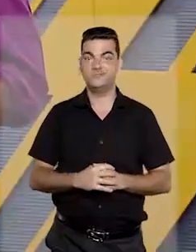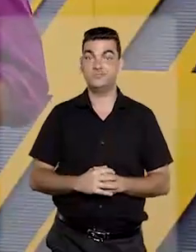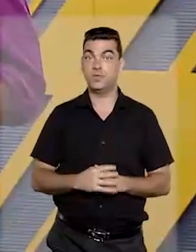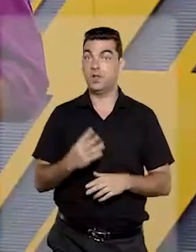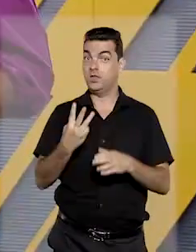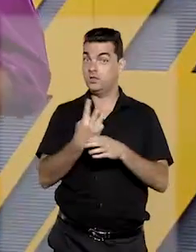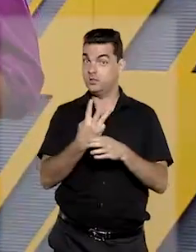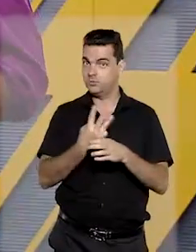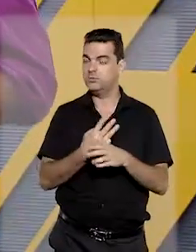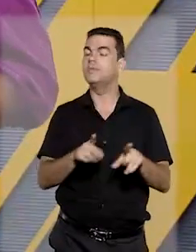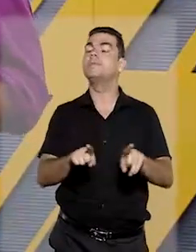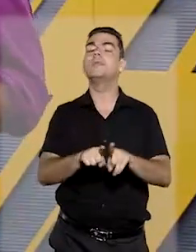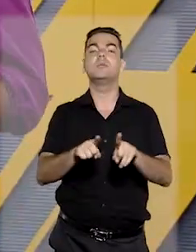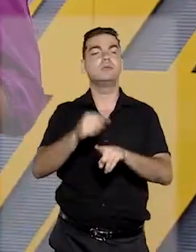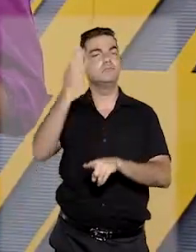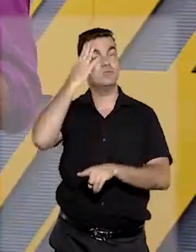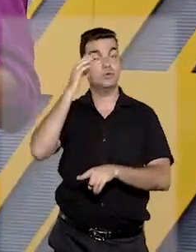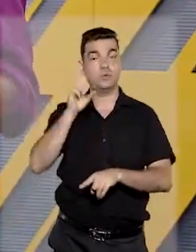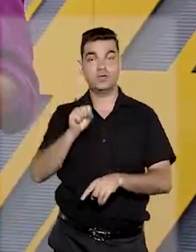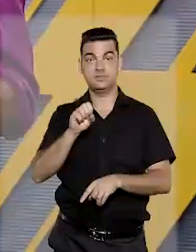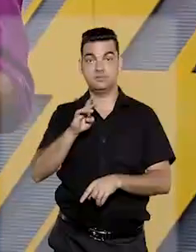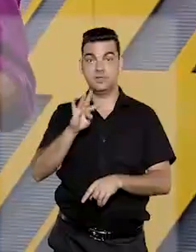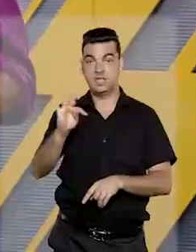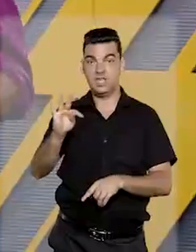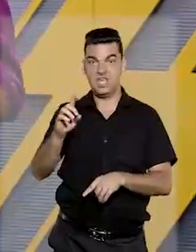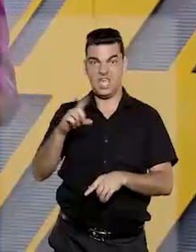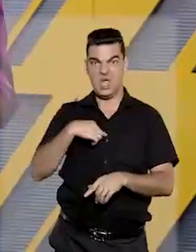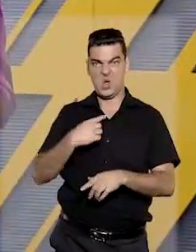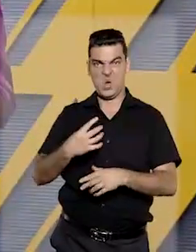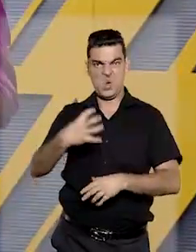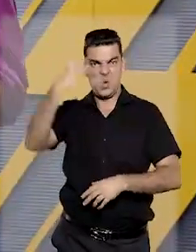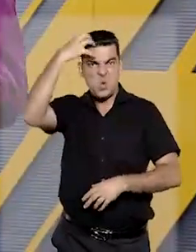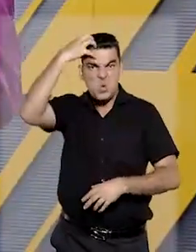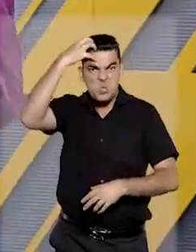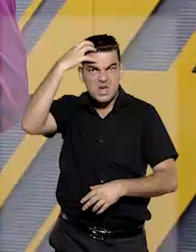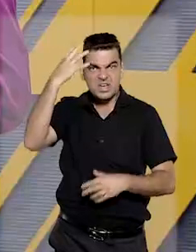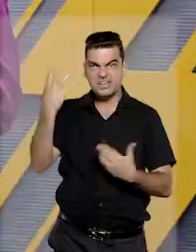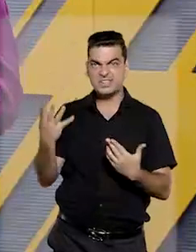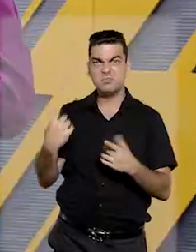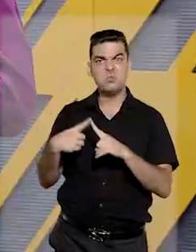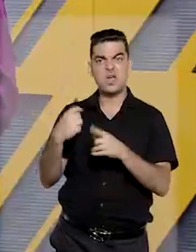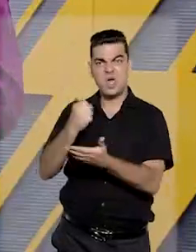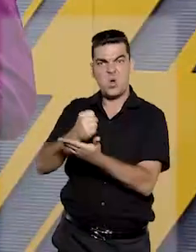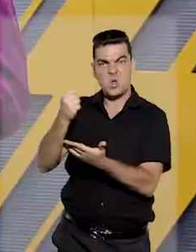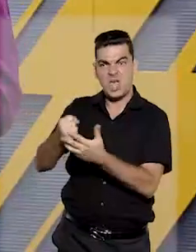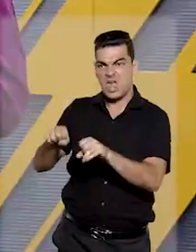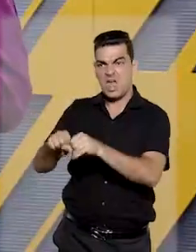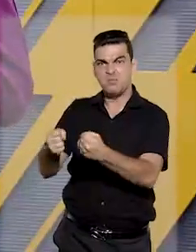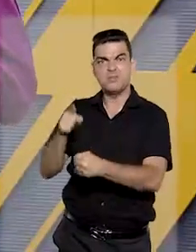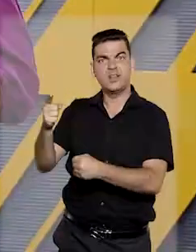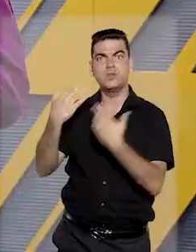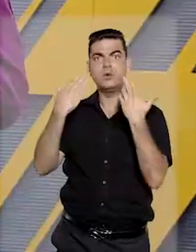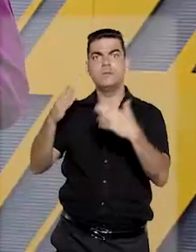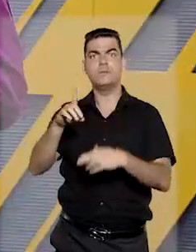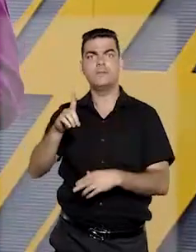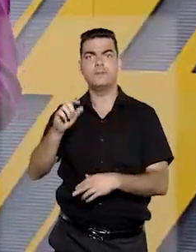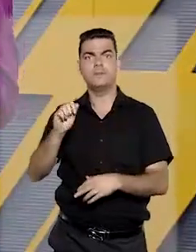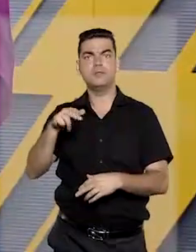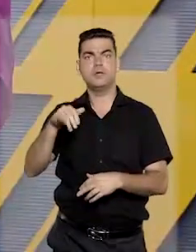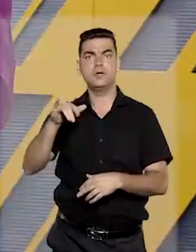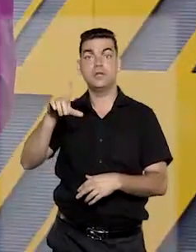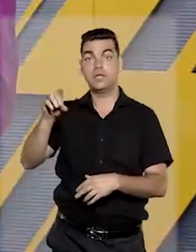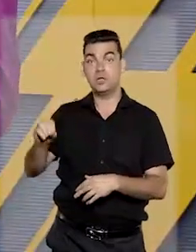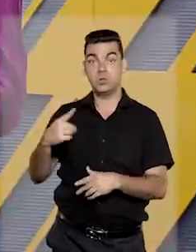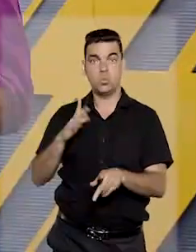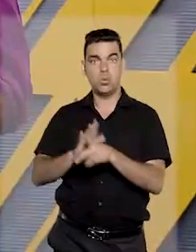E a terceira turma entendeu que o SBT não deve ser responsabilizado pela quebra de contrato do apresentador Danilo Gentili com